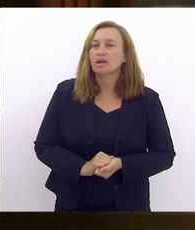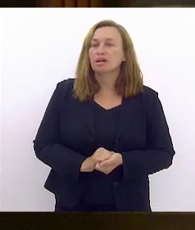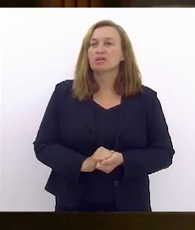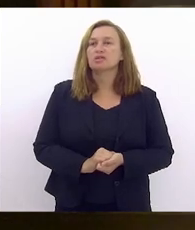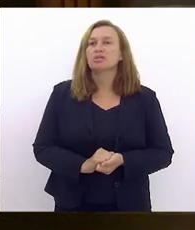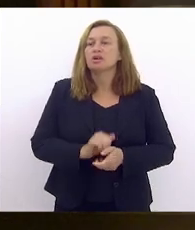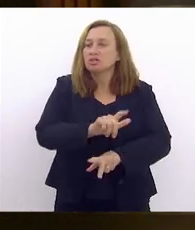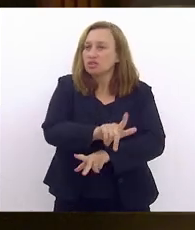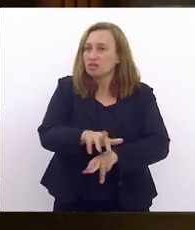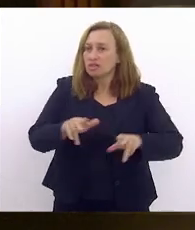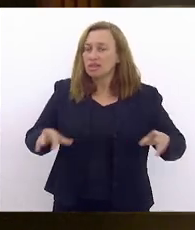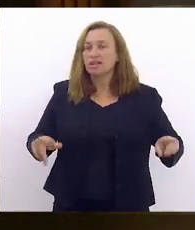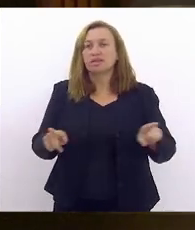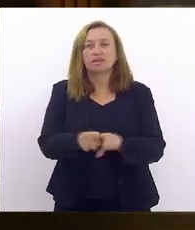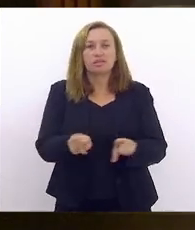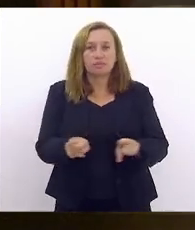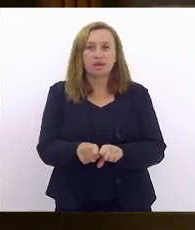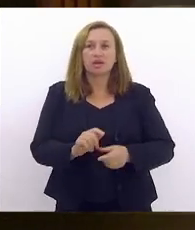diversidade também,